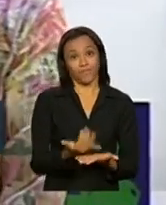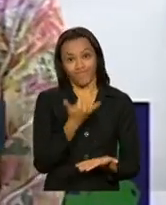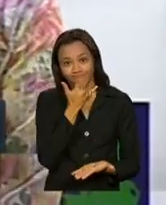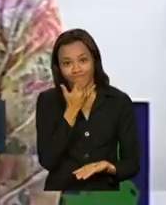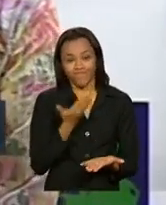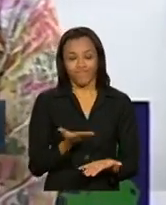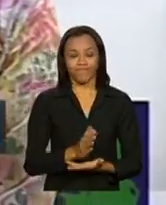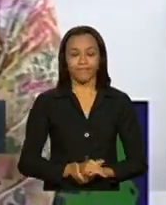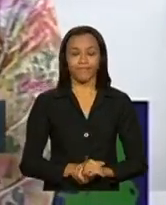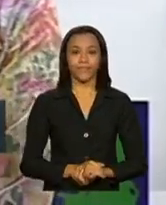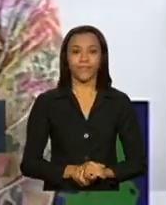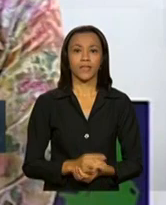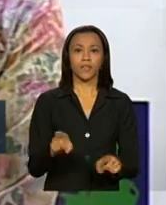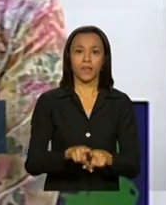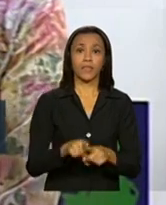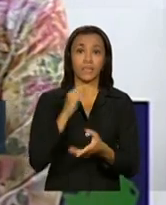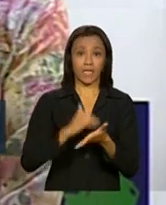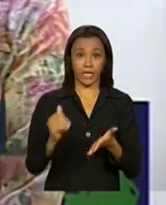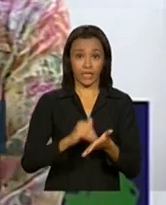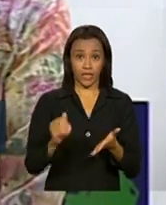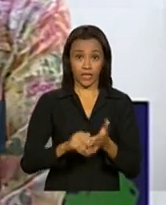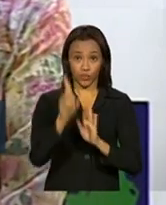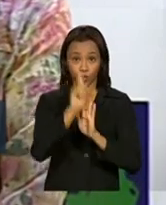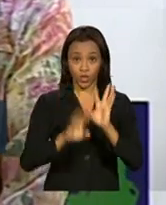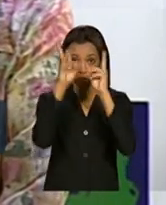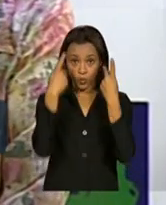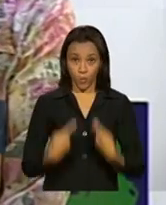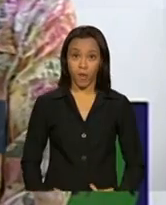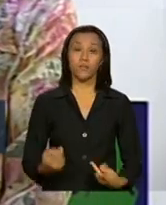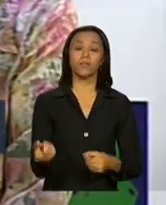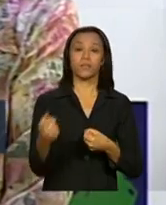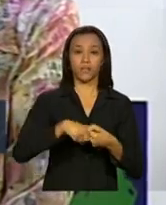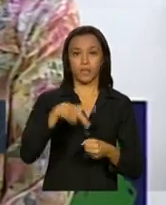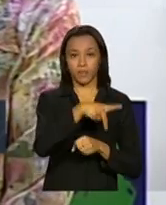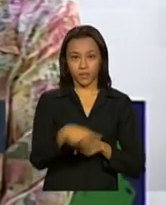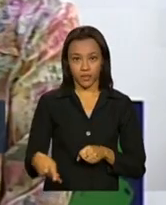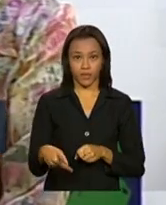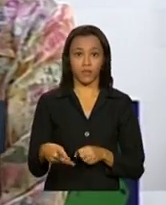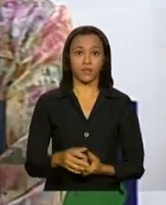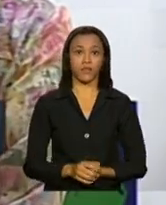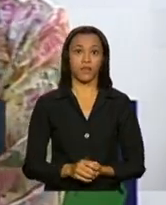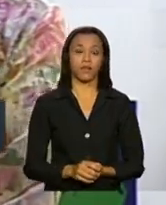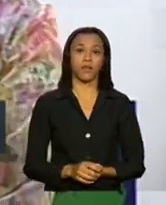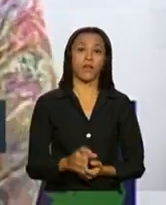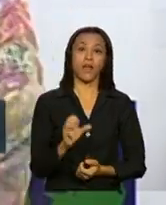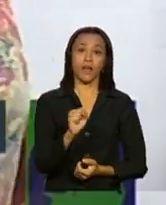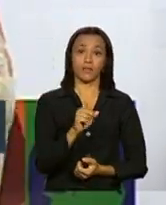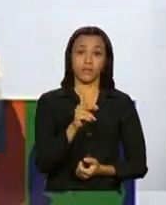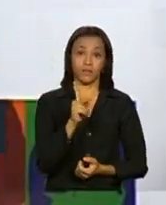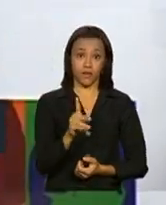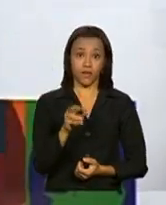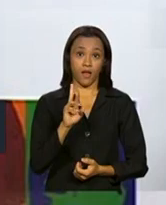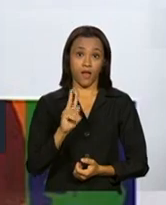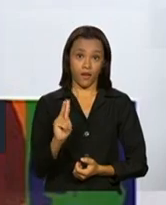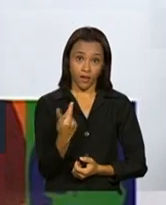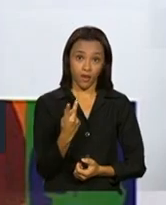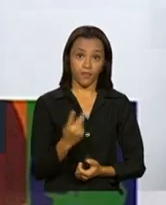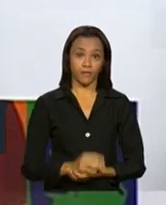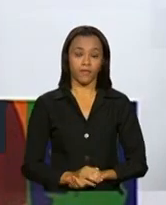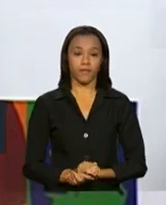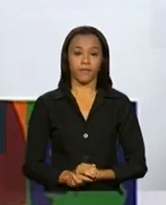favor Secretaria de Direitos Humanos da presidência da república sdh a titular a